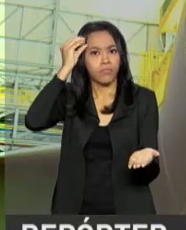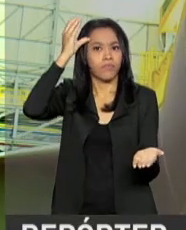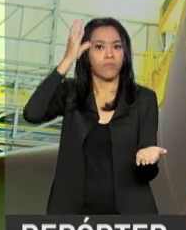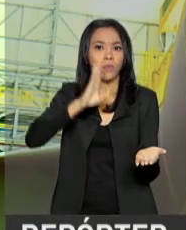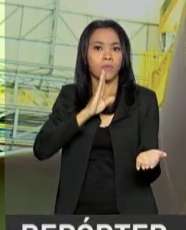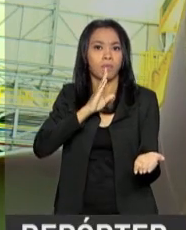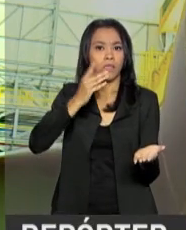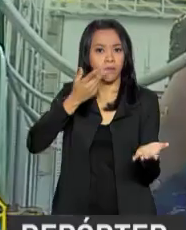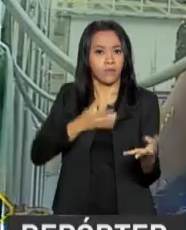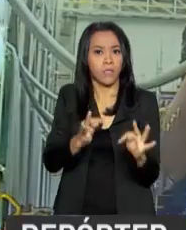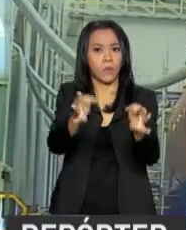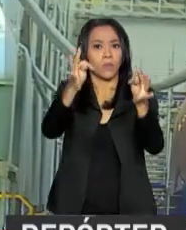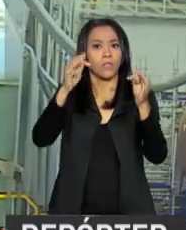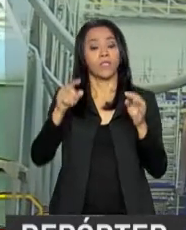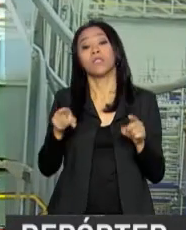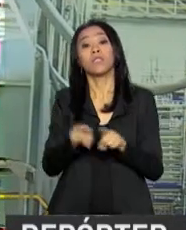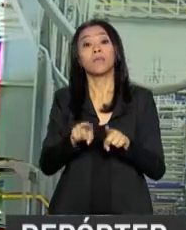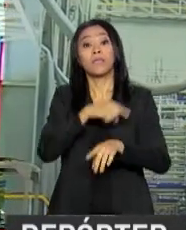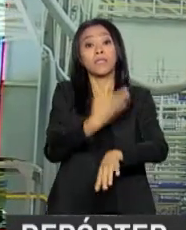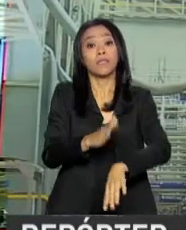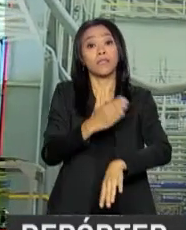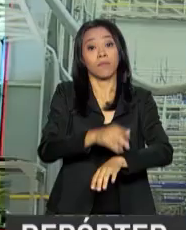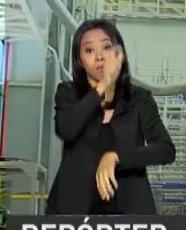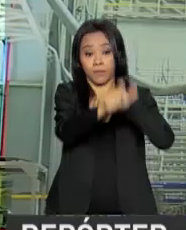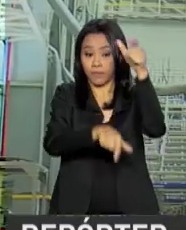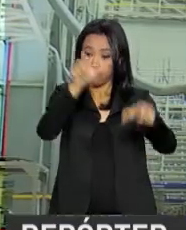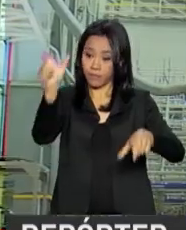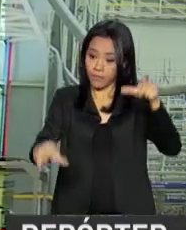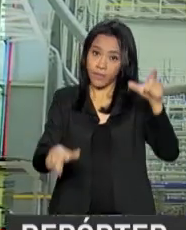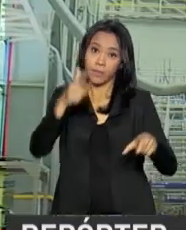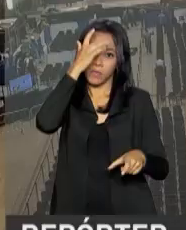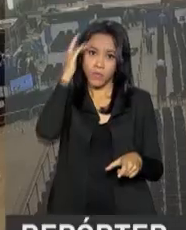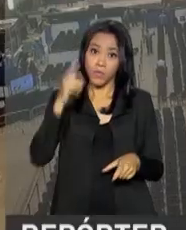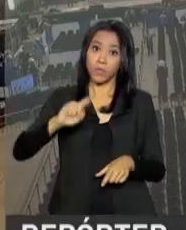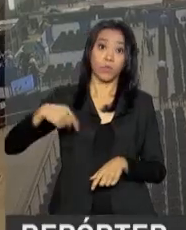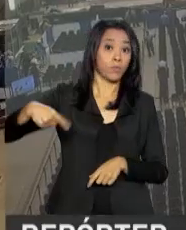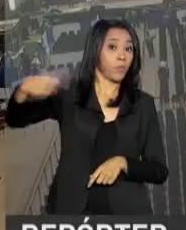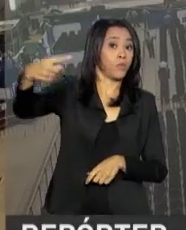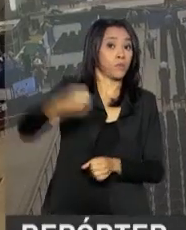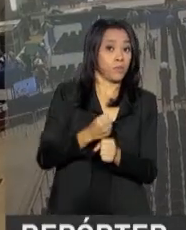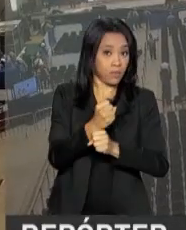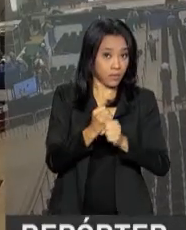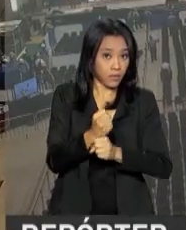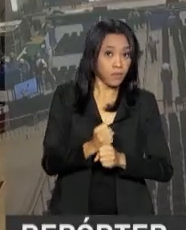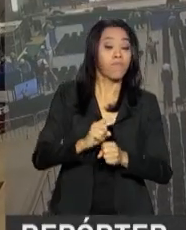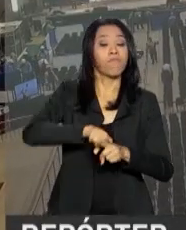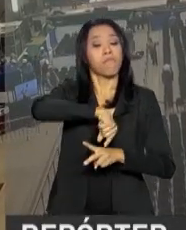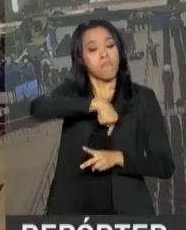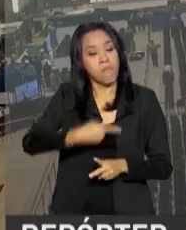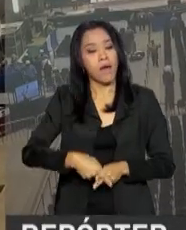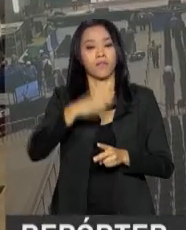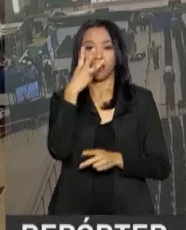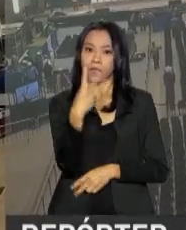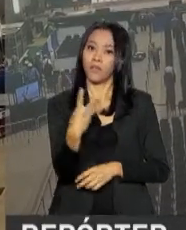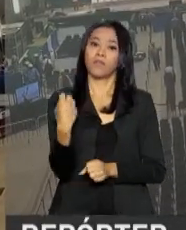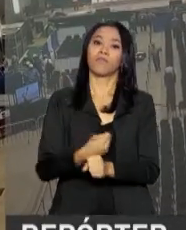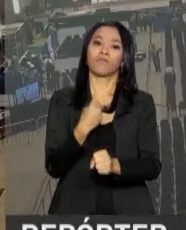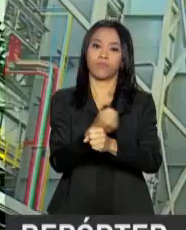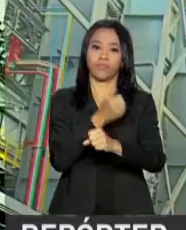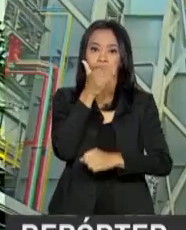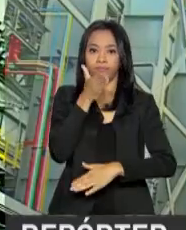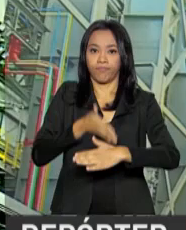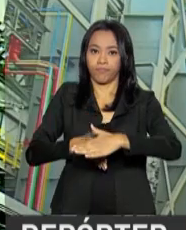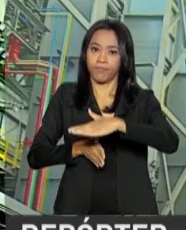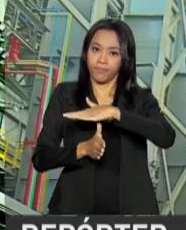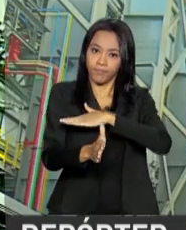nacionalização de equipamentos e capacitação de pessoas. Nos próximos anos, serão construídos mais 3 submarinos convencionais